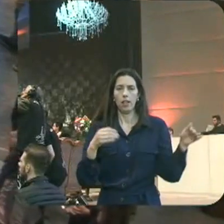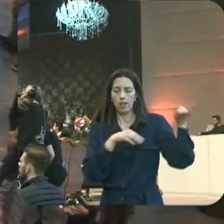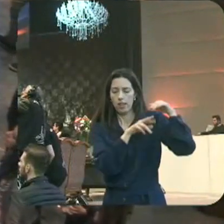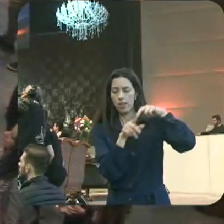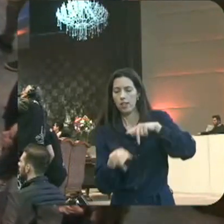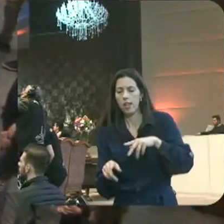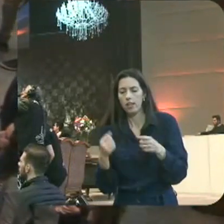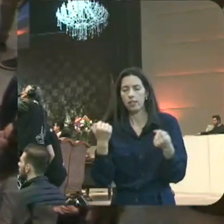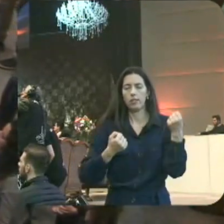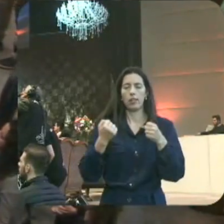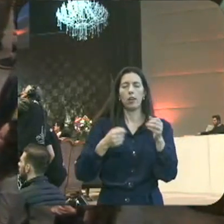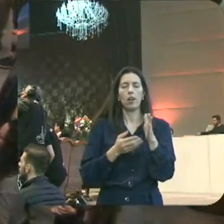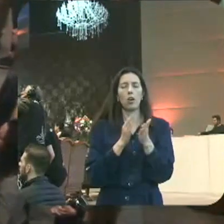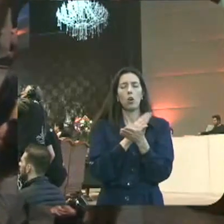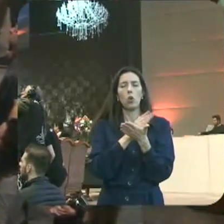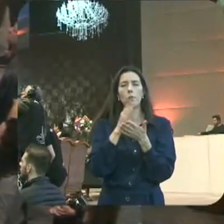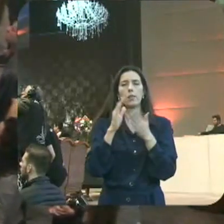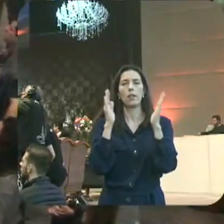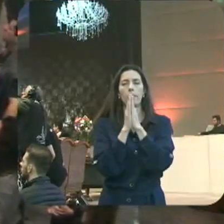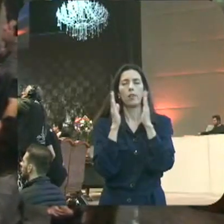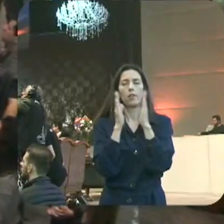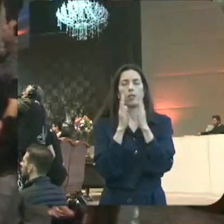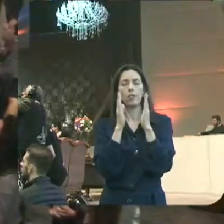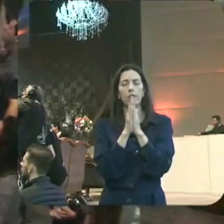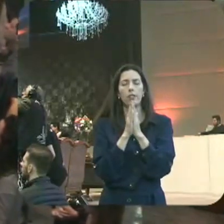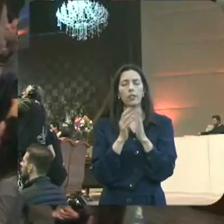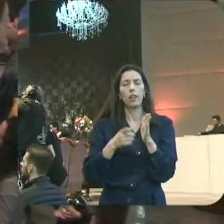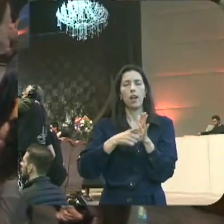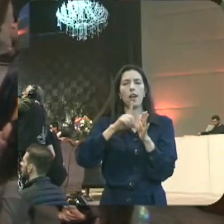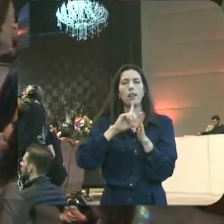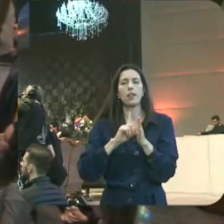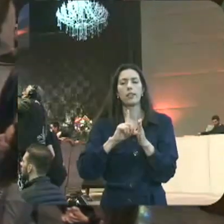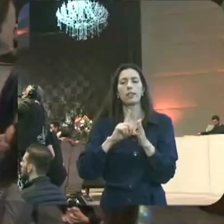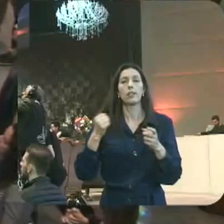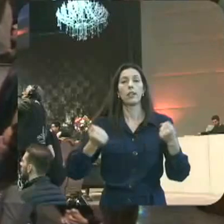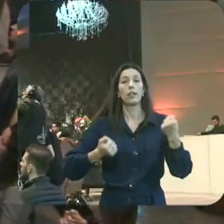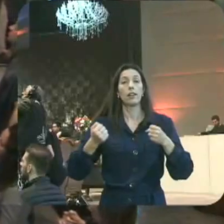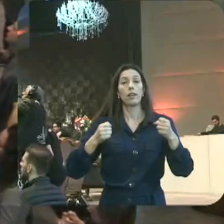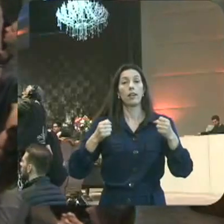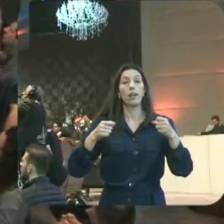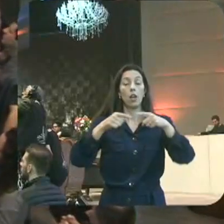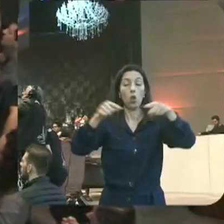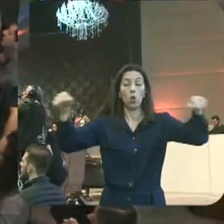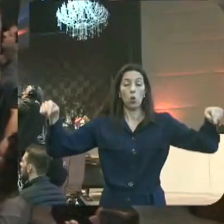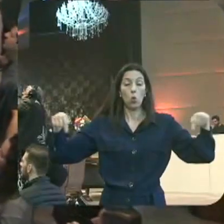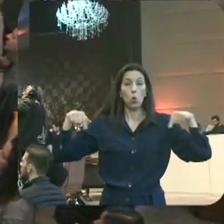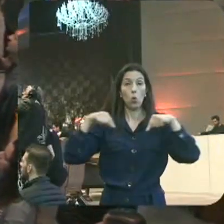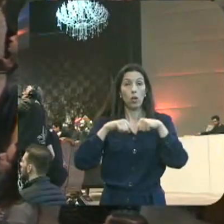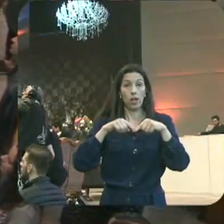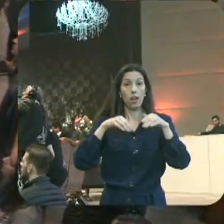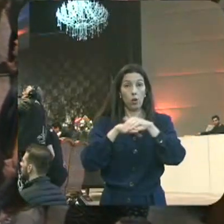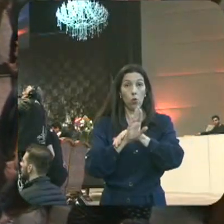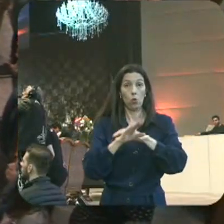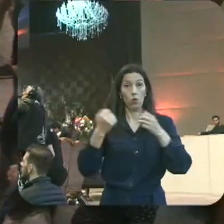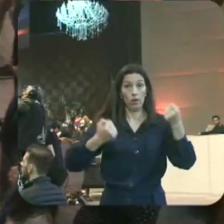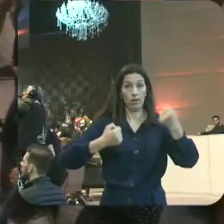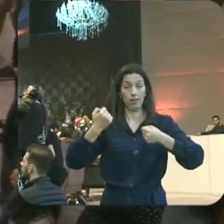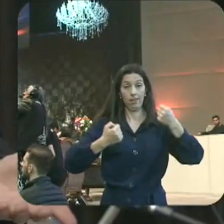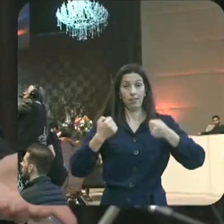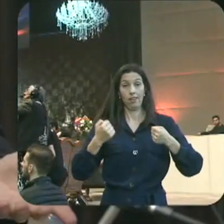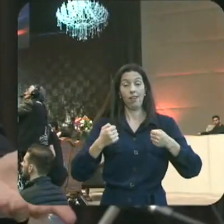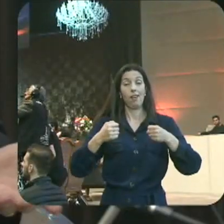começava as suas orações. E a garagem lá para ele virou um altar, o carro virou um